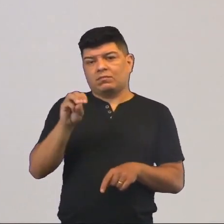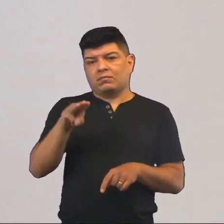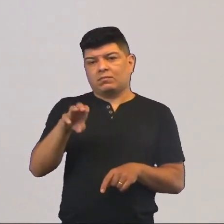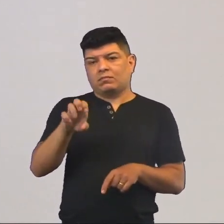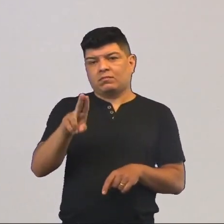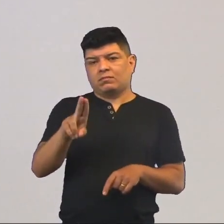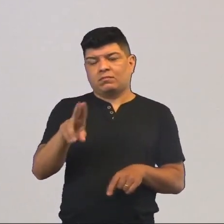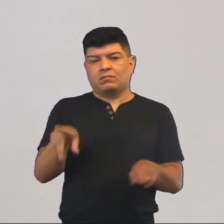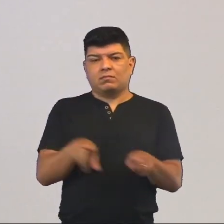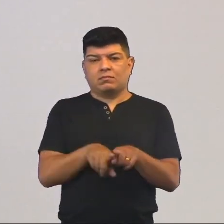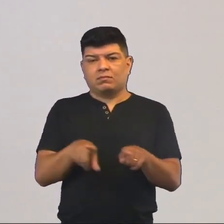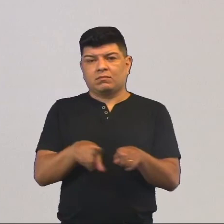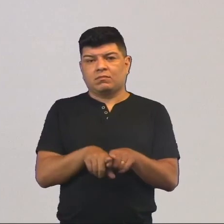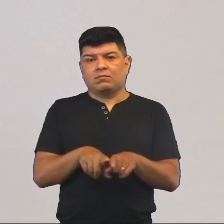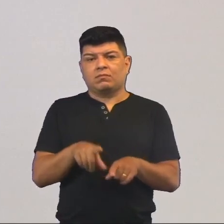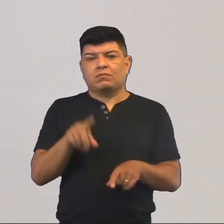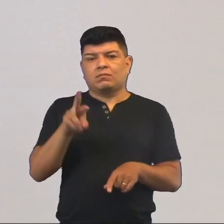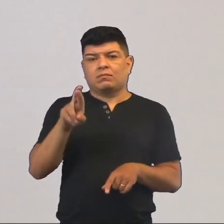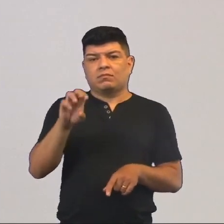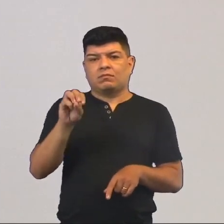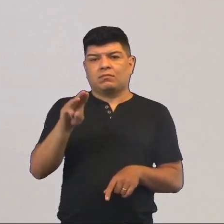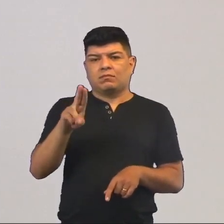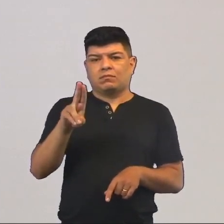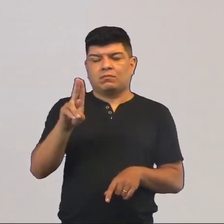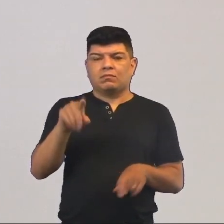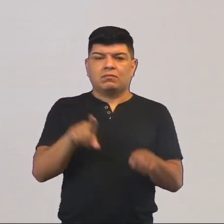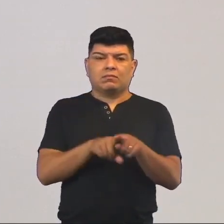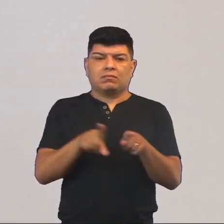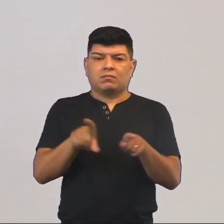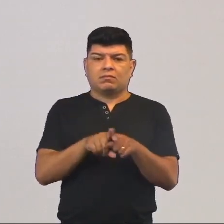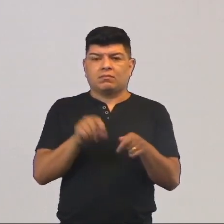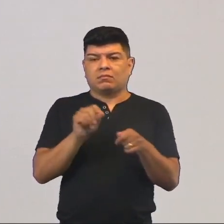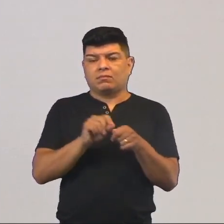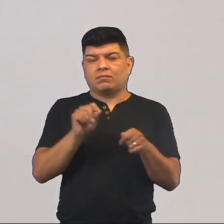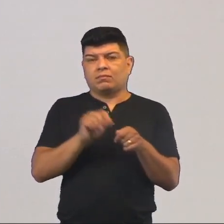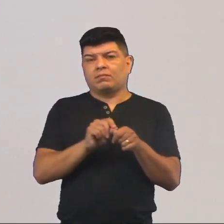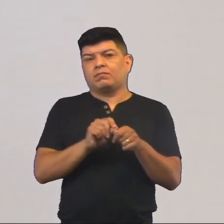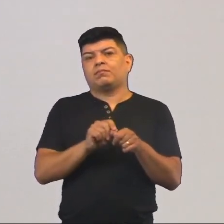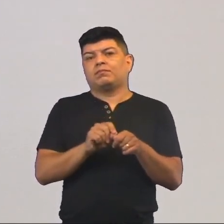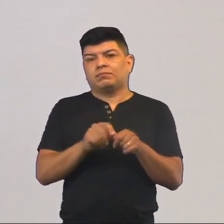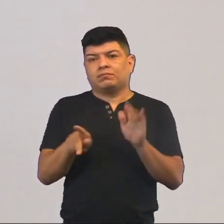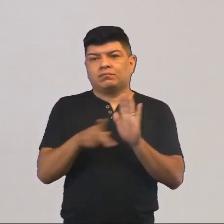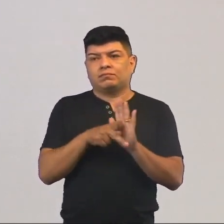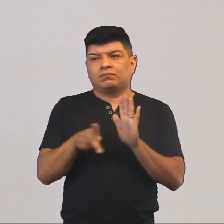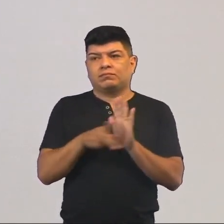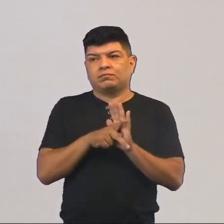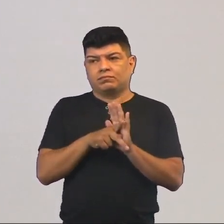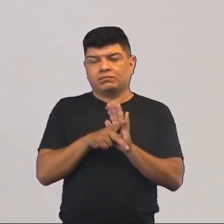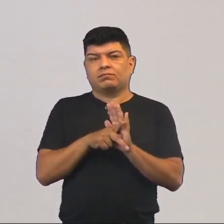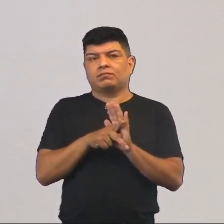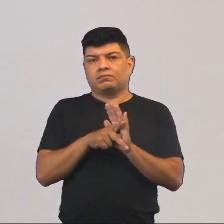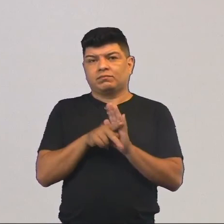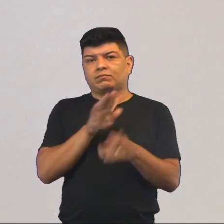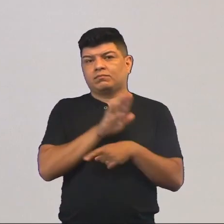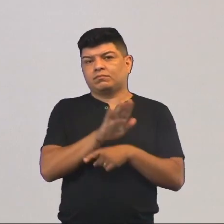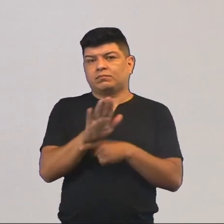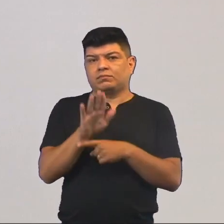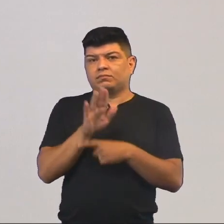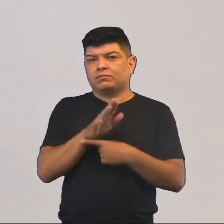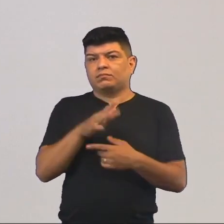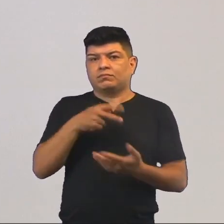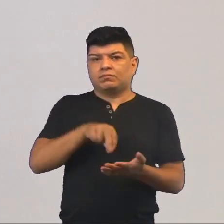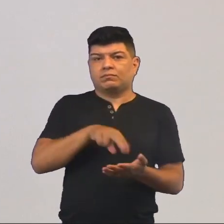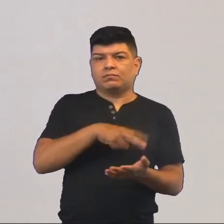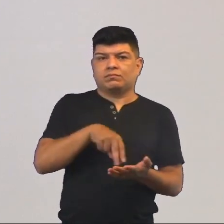né? Tonod Arbiot e Roméo, que também fizeram aí as suas contribuições para